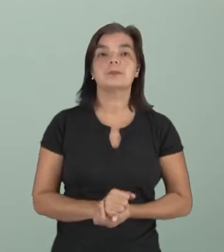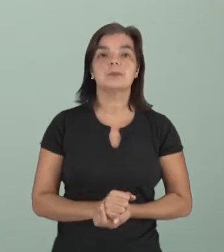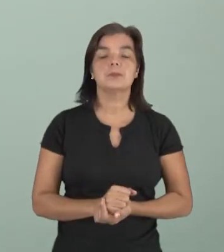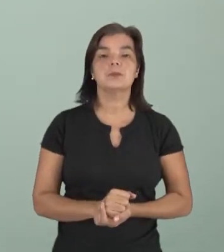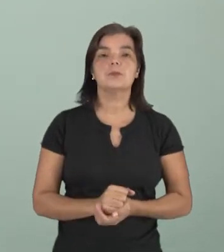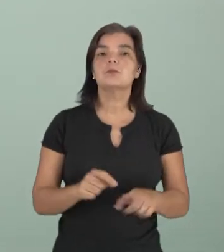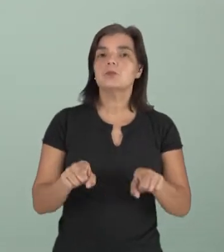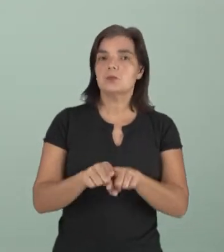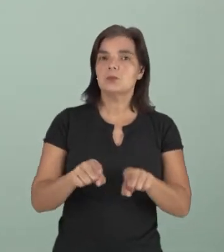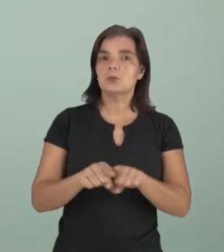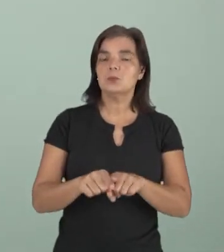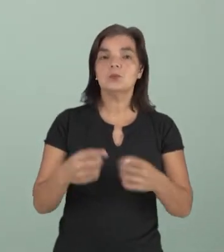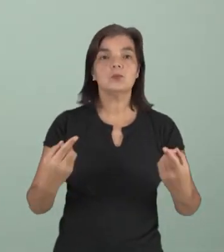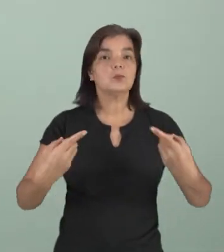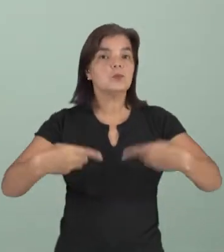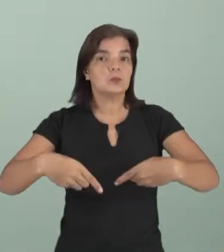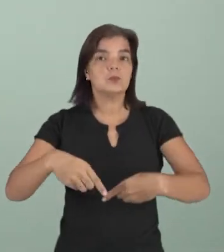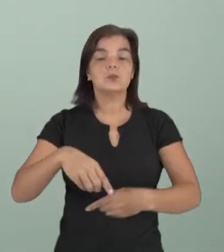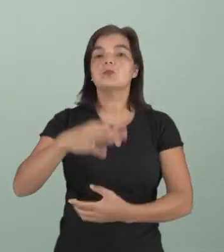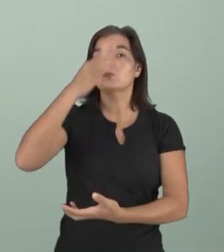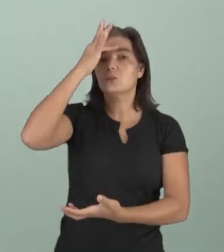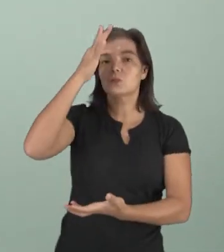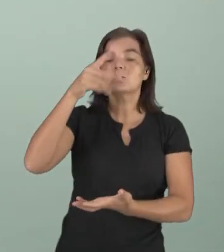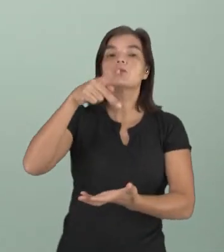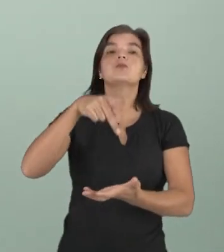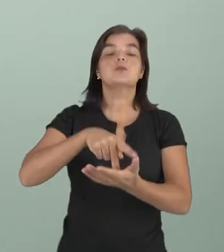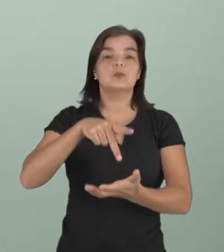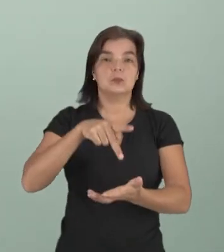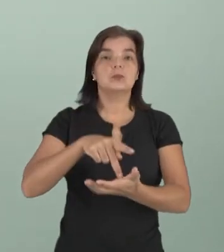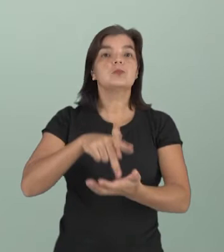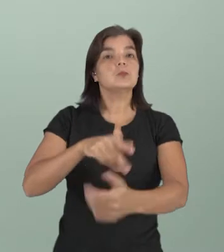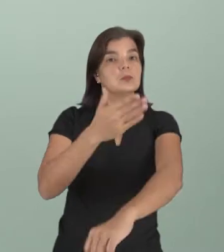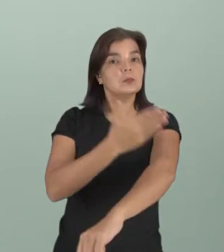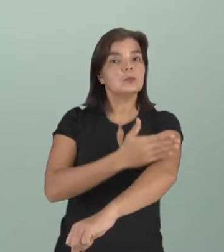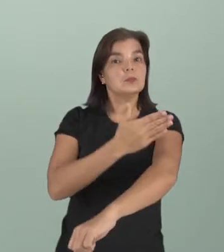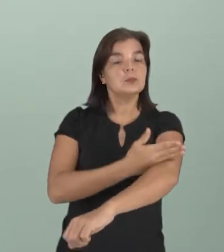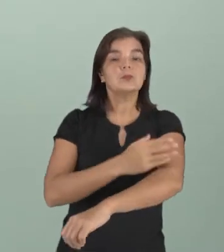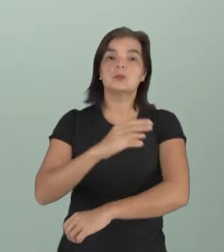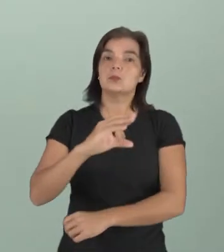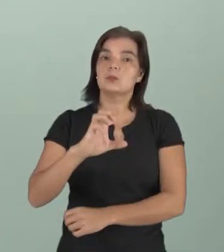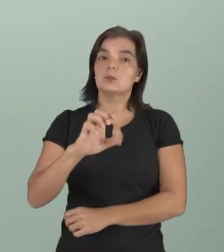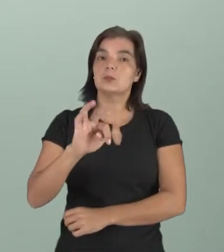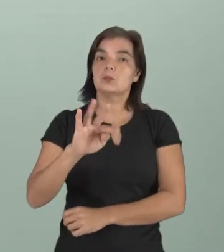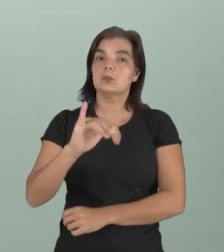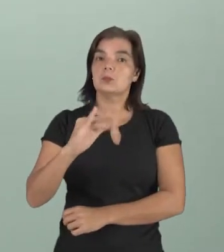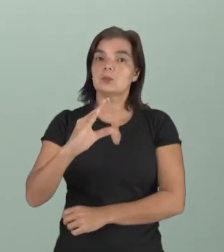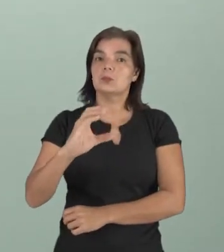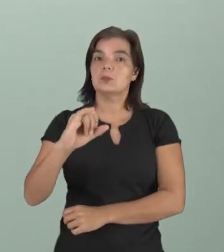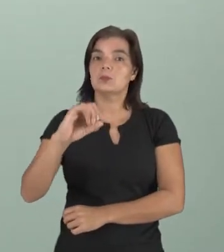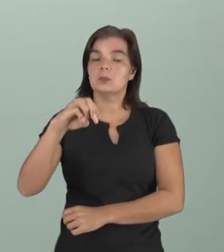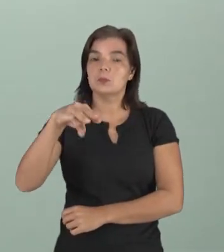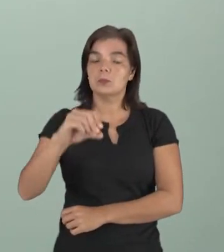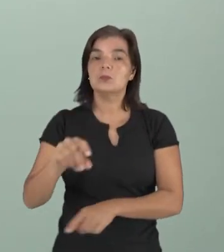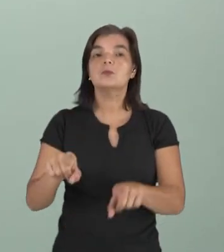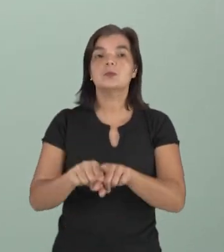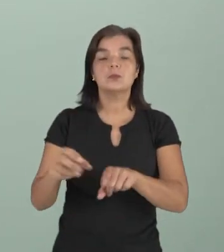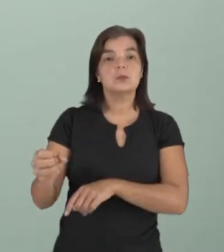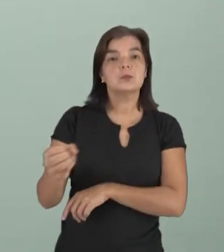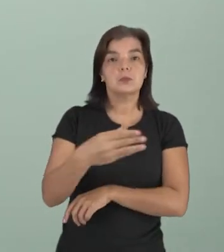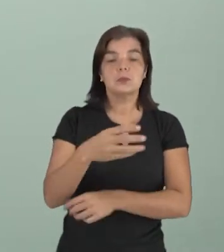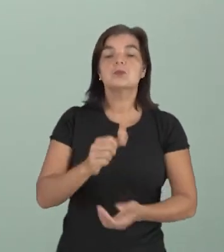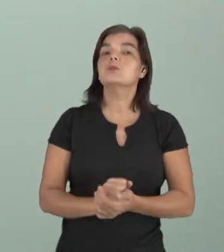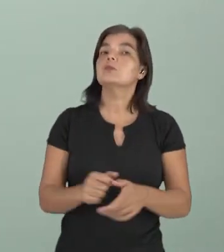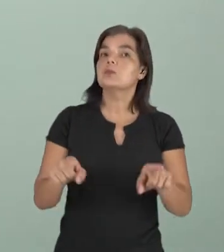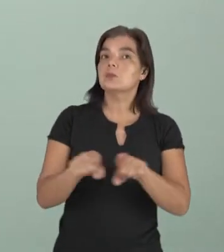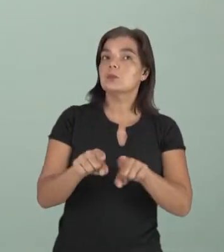numa reação contra o dogmatismo medieval, o ceticismo renasce na modernidade. Por exemplo, e a questão